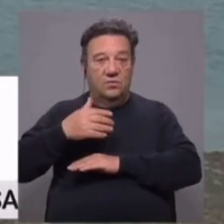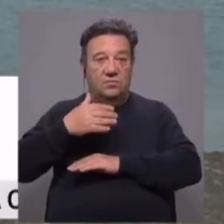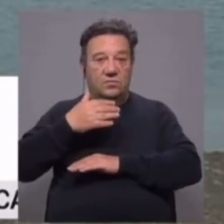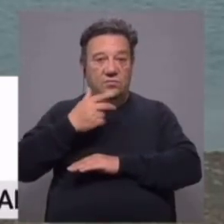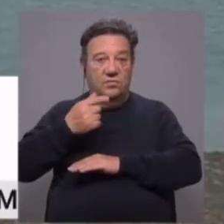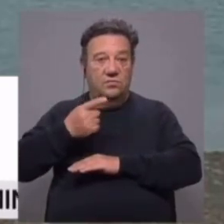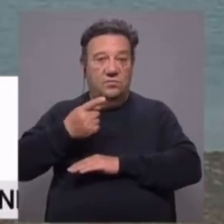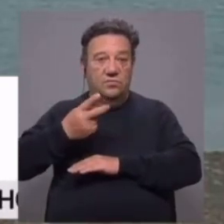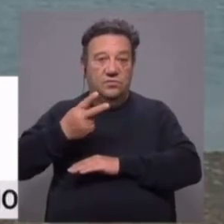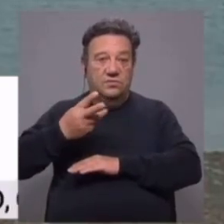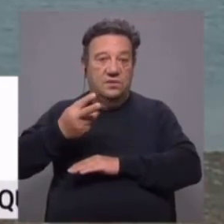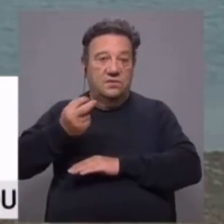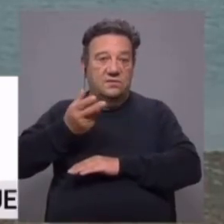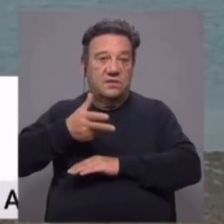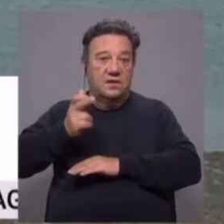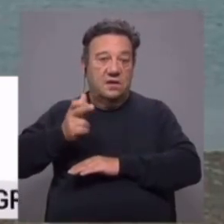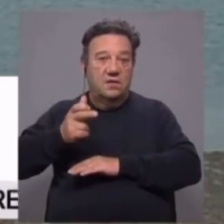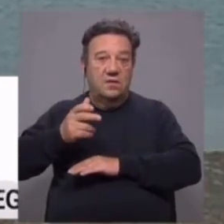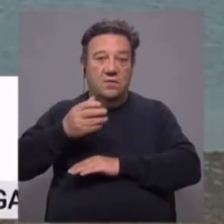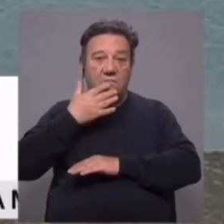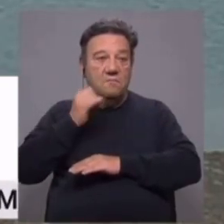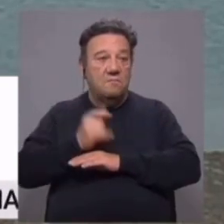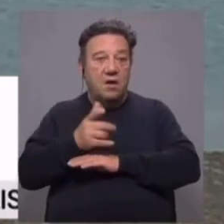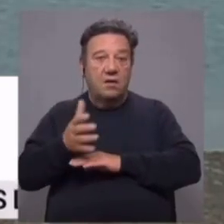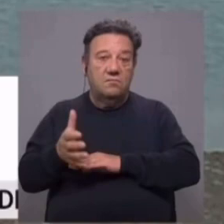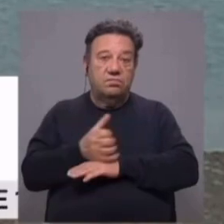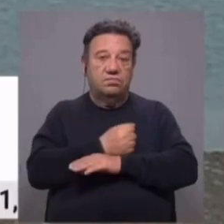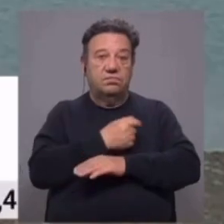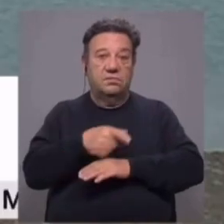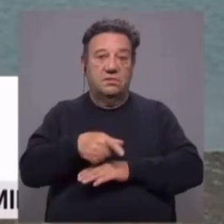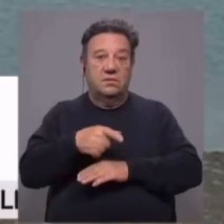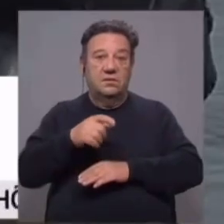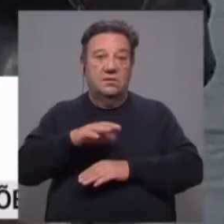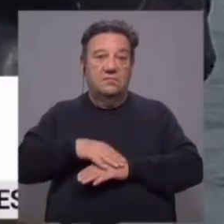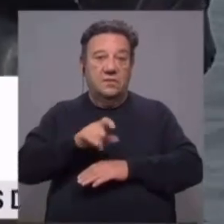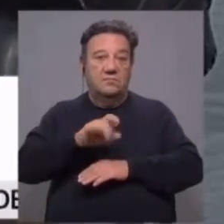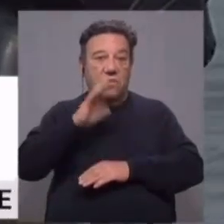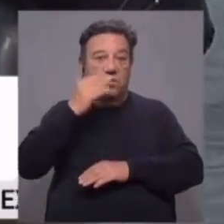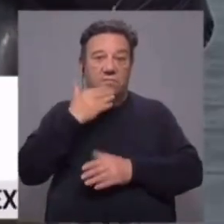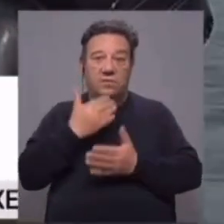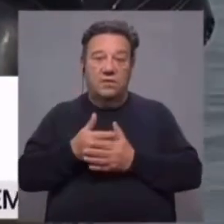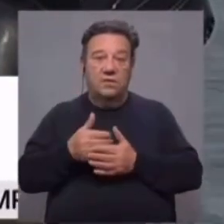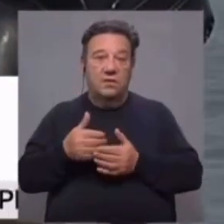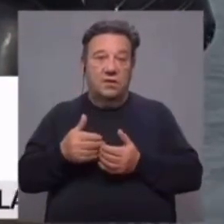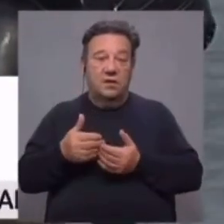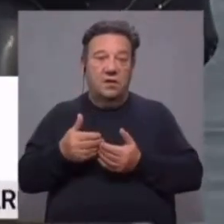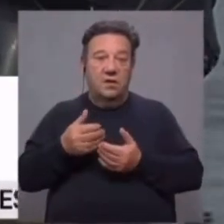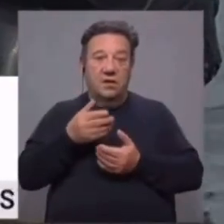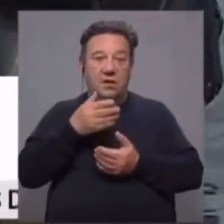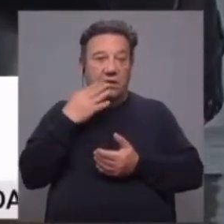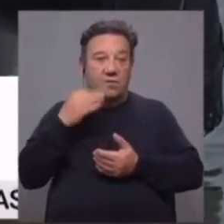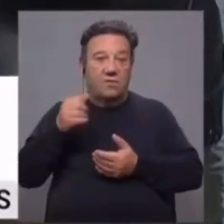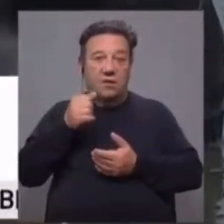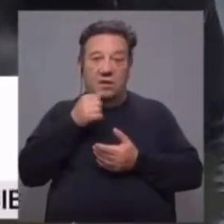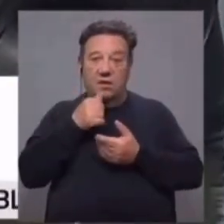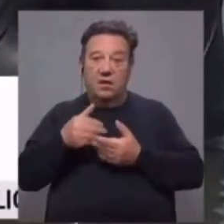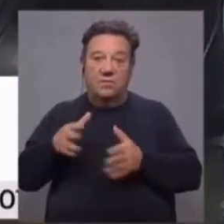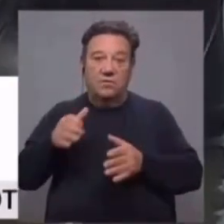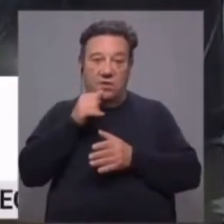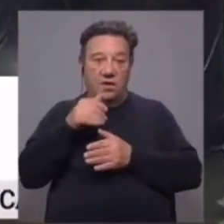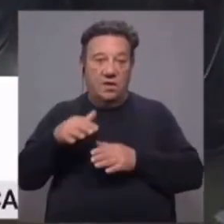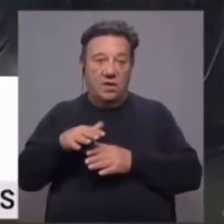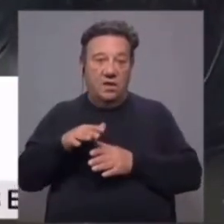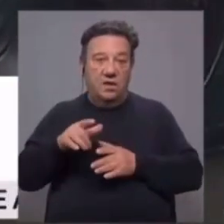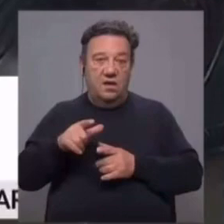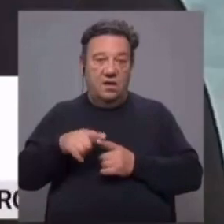sabemos, foi arrancada pela força do mar neste contexto de tempestade que provocou a abertura natural da lagoa. Foi decidido aplicar